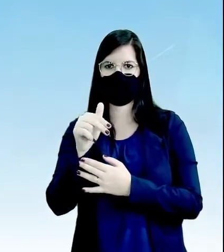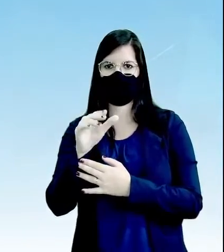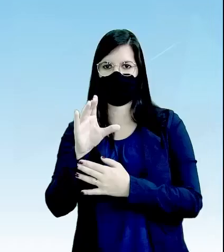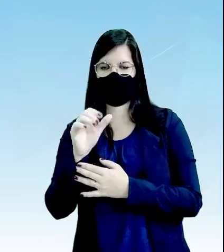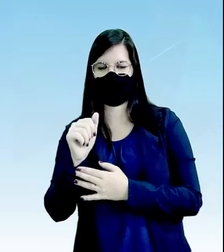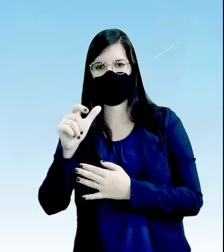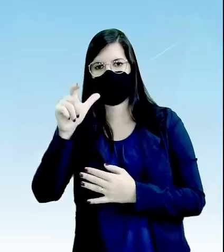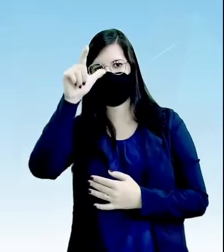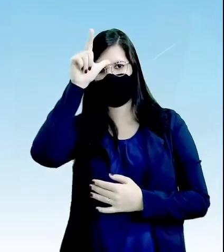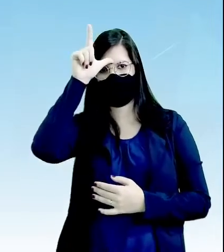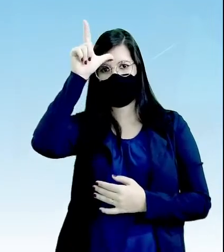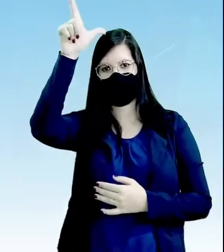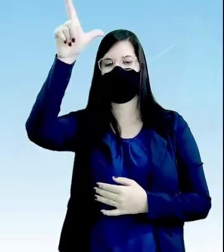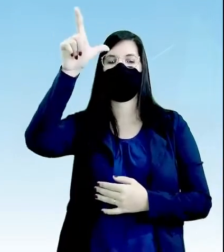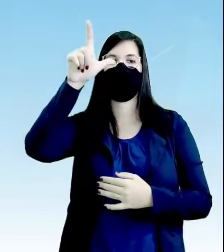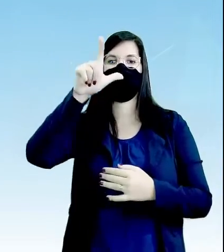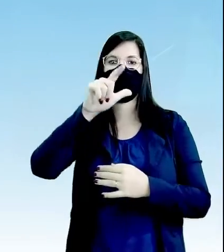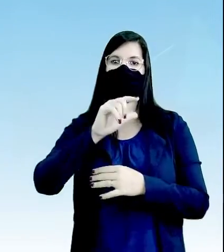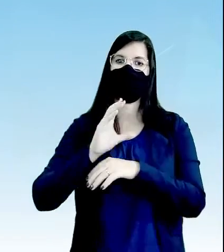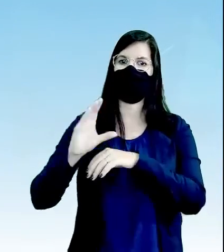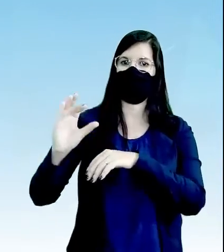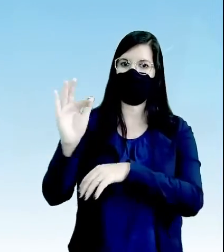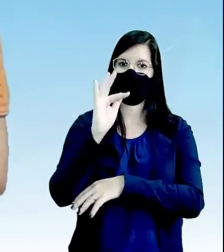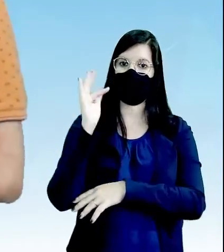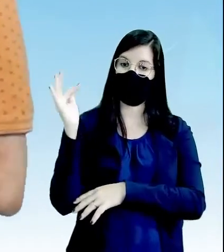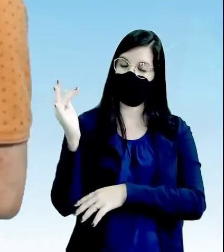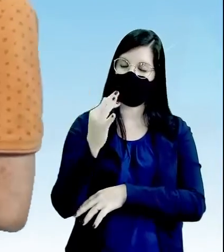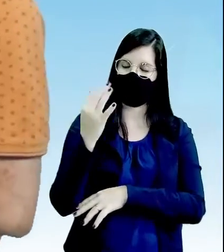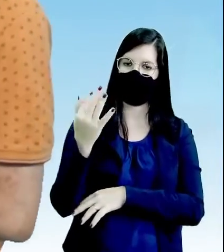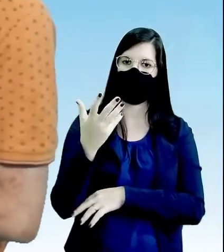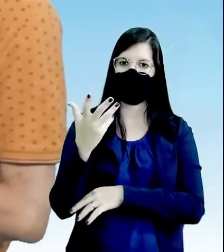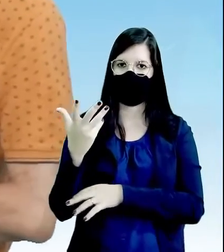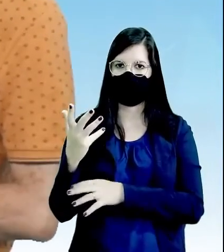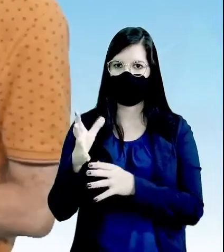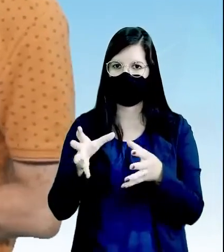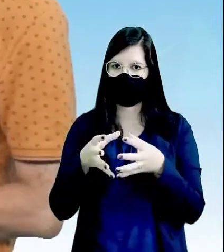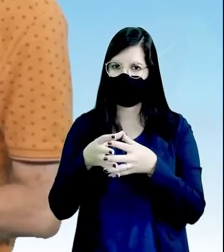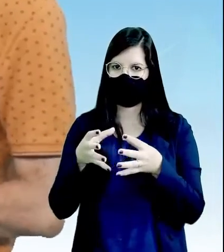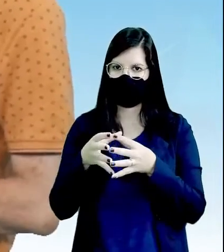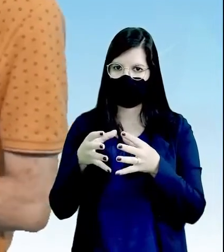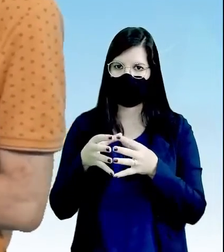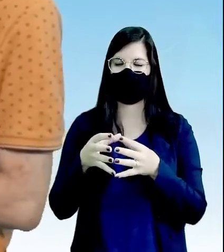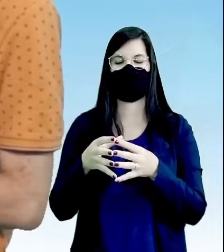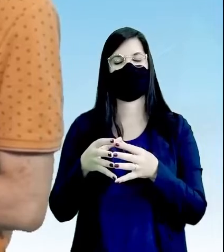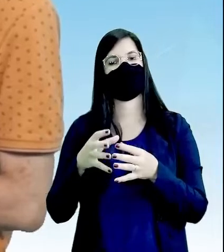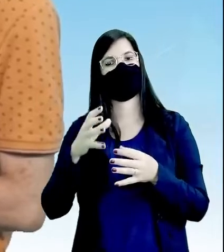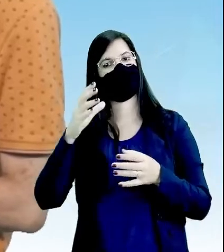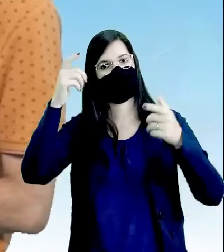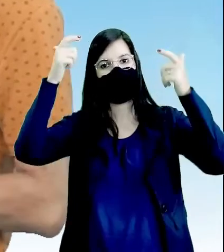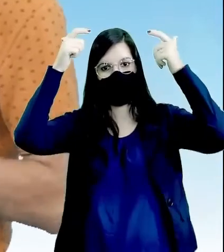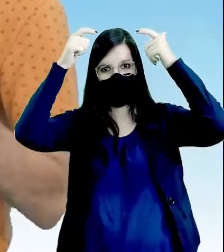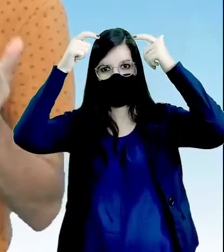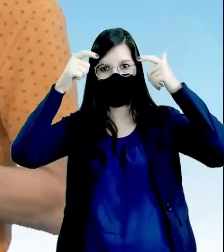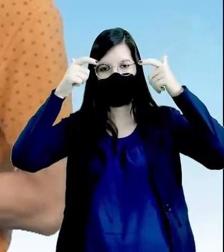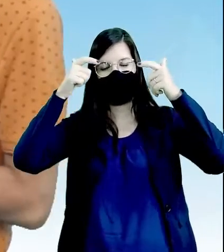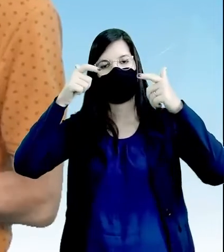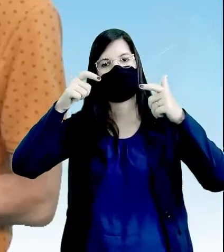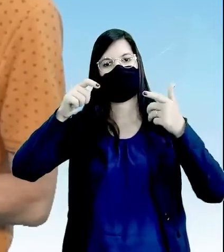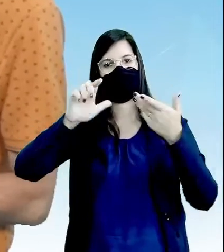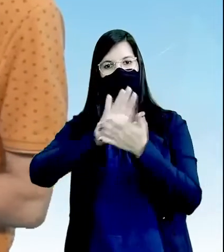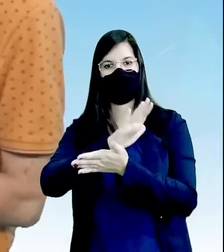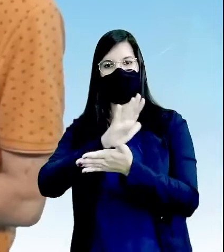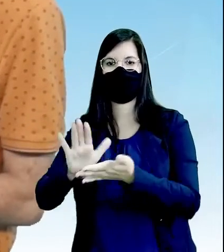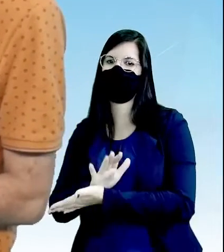Equador. Mas aí as tropas imperiais derrotaram todos eles também, mais uma vez. E com essa